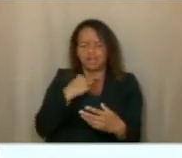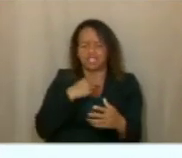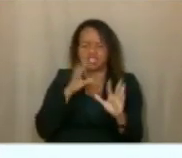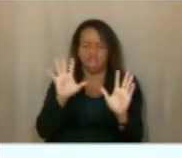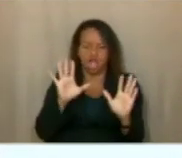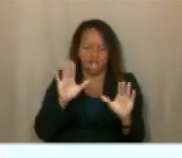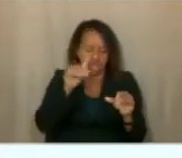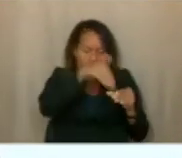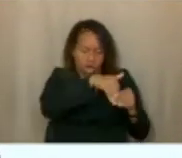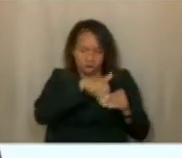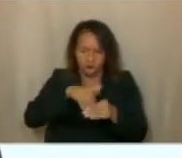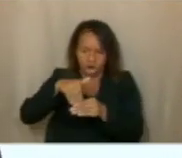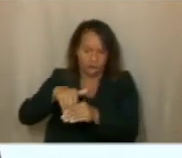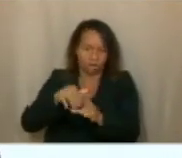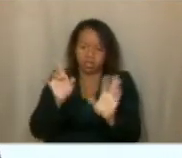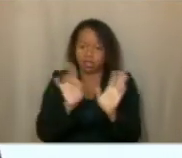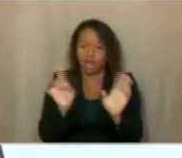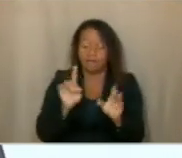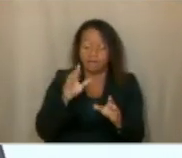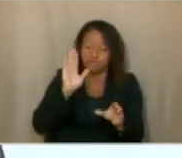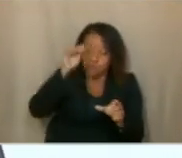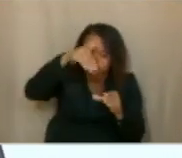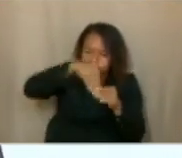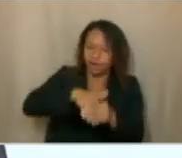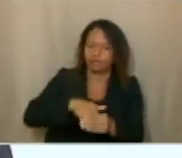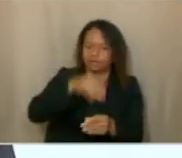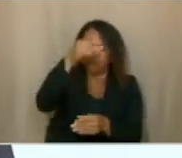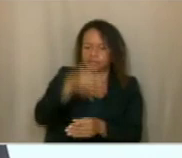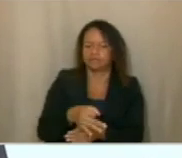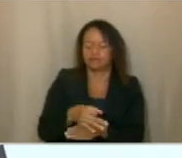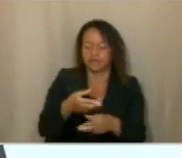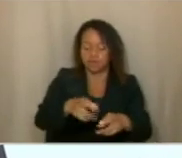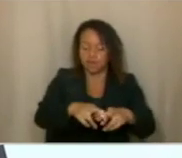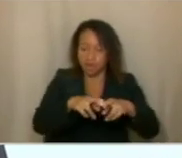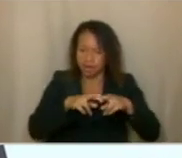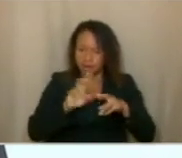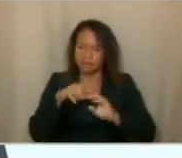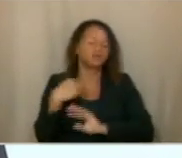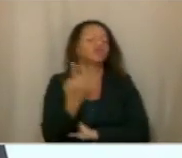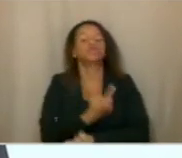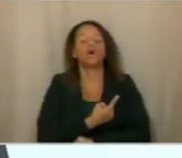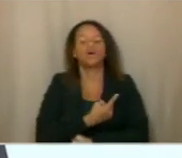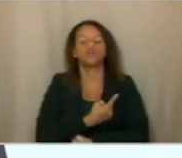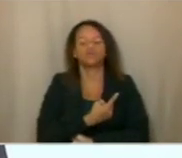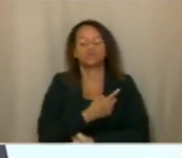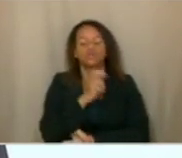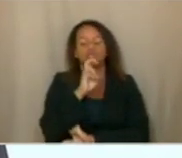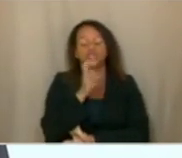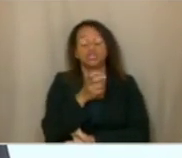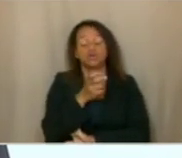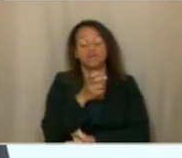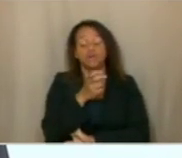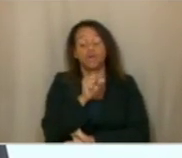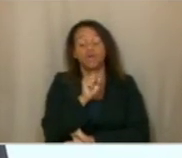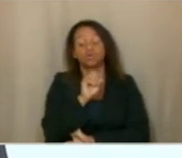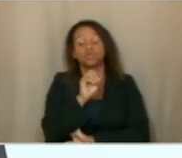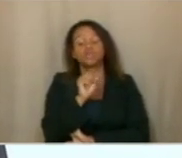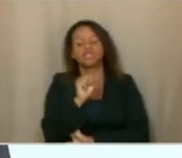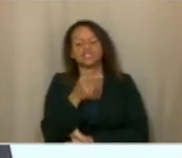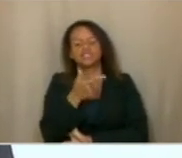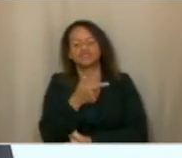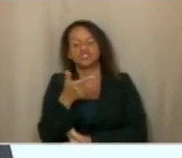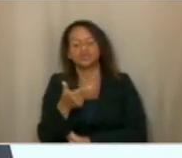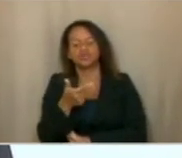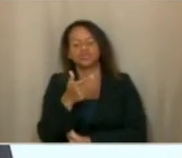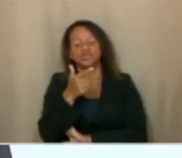questão eleitoreira. Tem que, de fato, voltar, né, e o requerimento nosso é o requerimento 5.800/2022, do